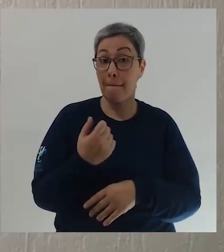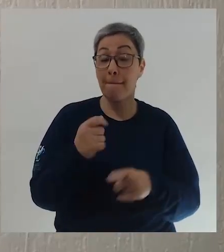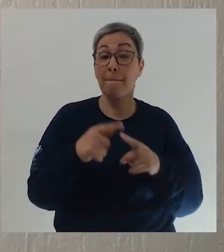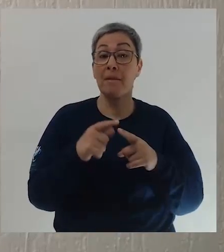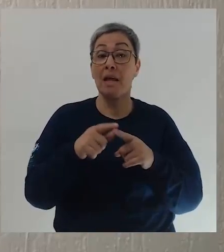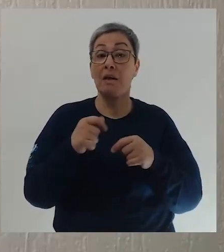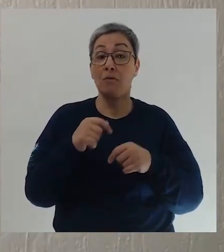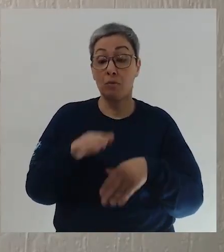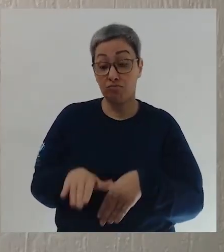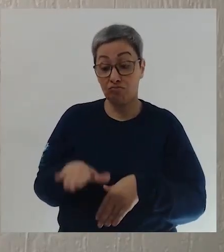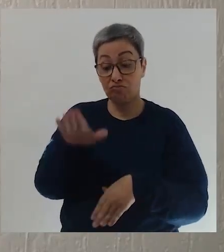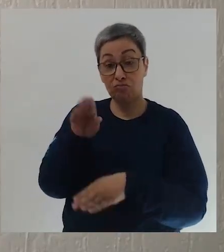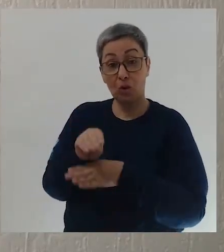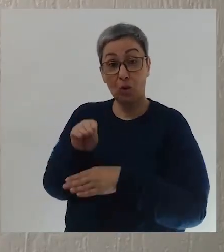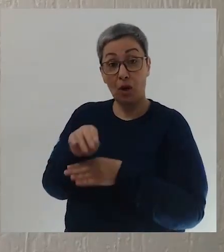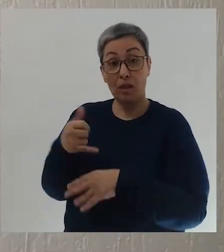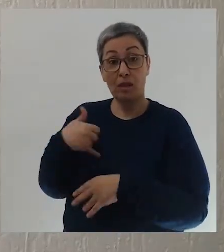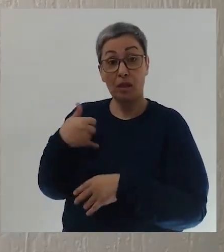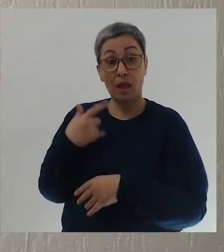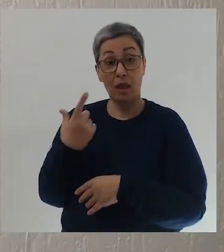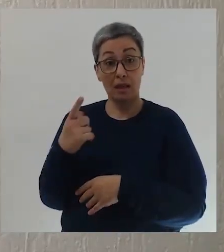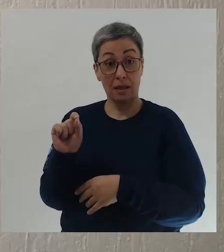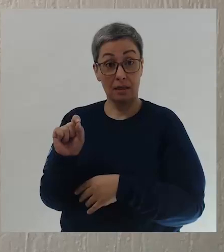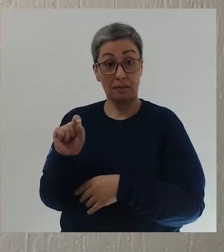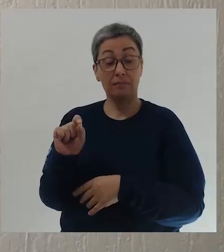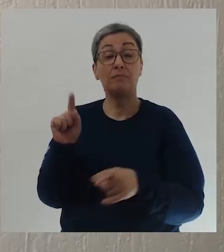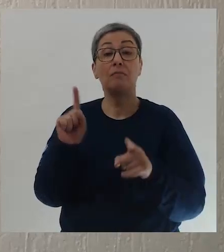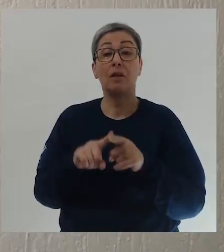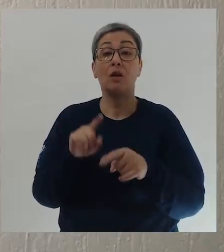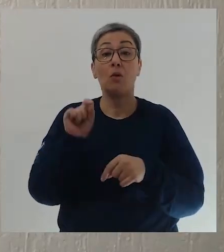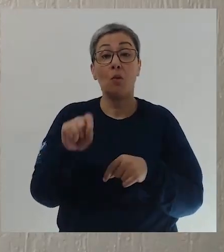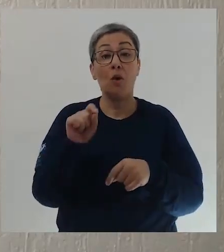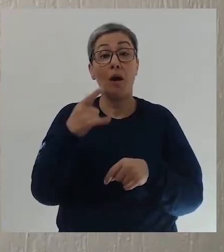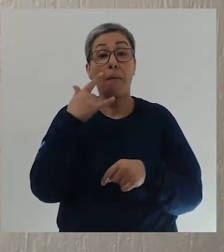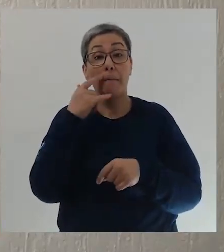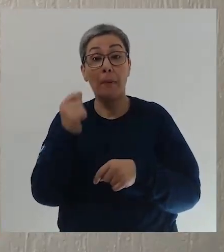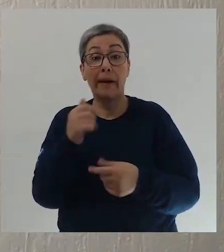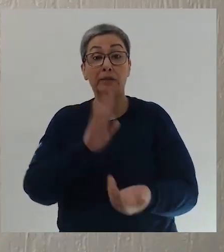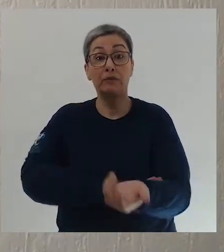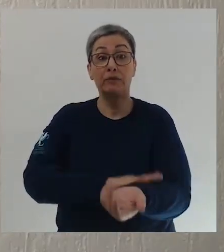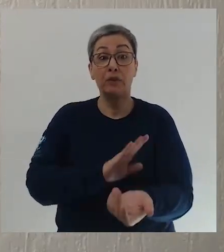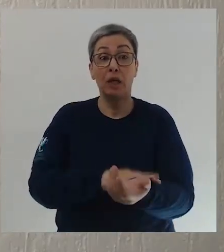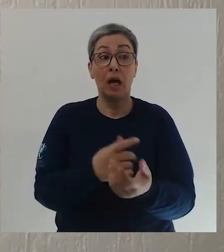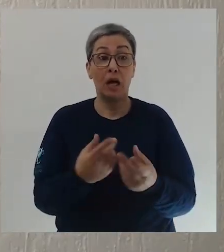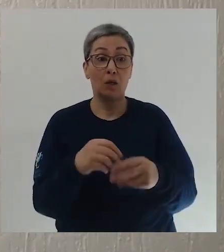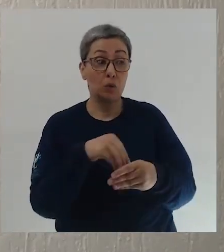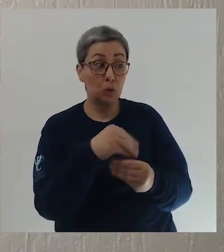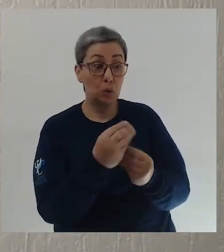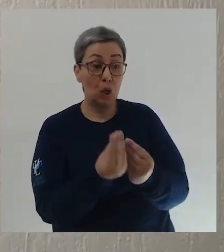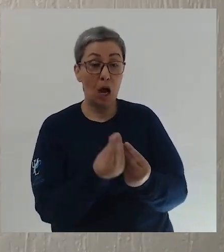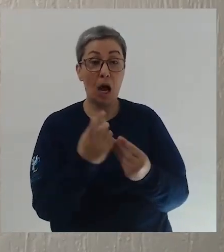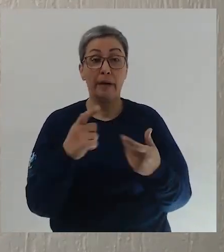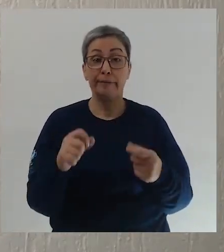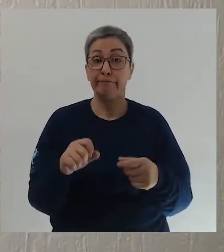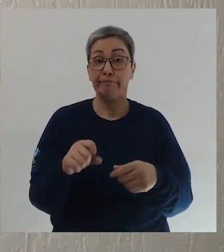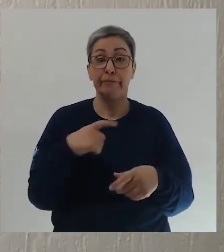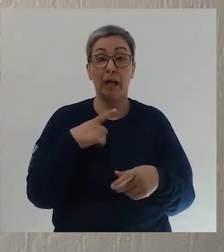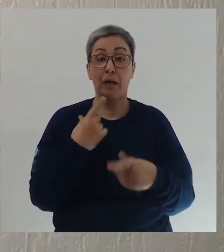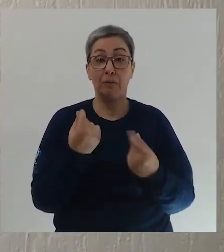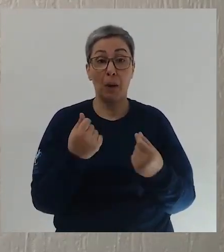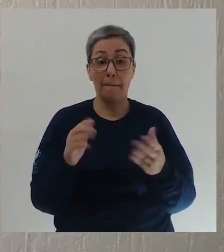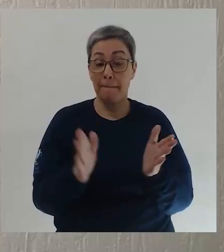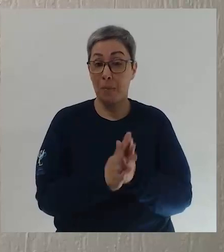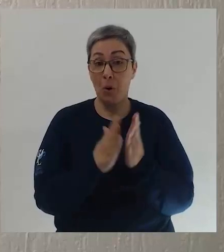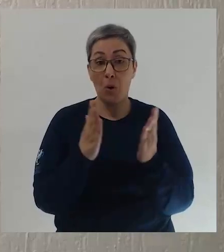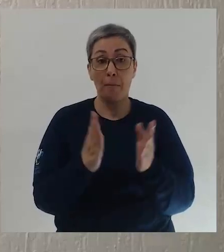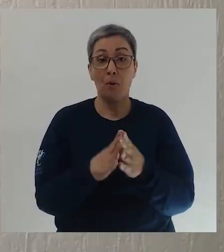foi, contudo, criado com o pai até os 10 anos de idade, que era o pai viciado em jogo e falido, né? E falido,